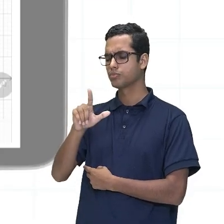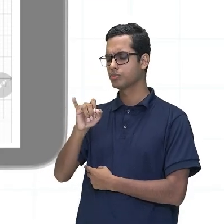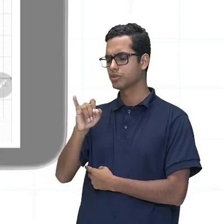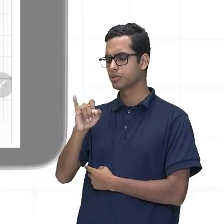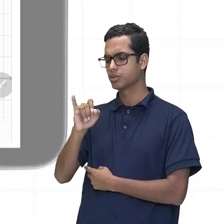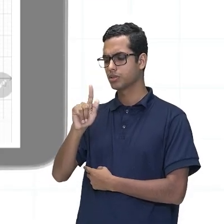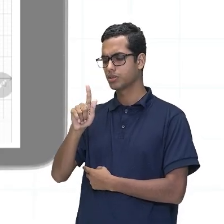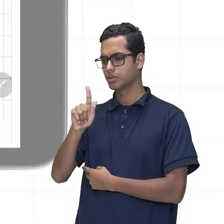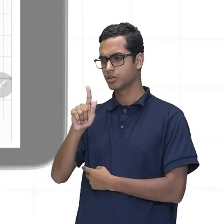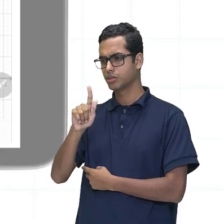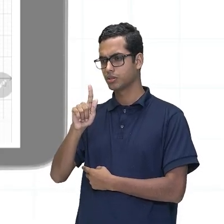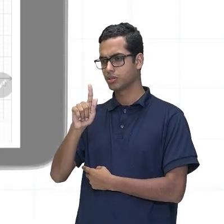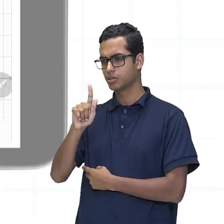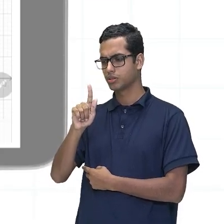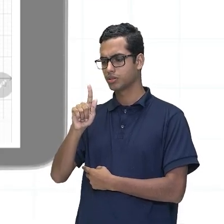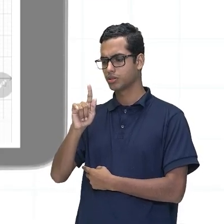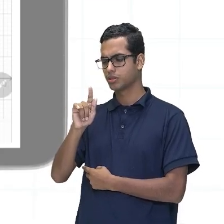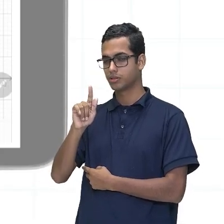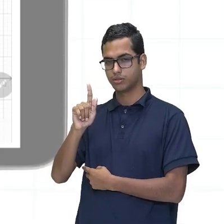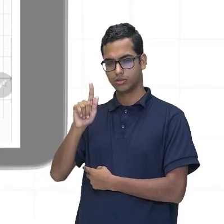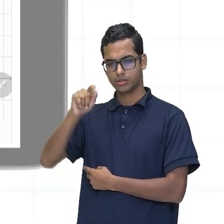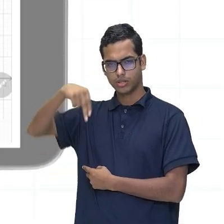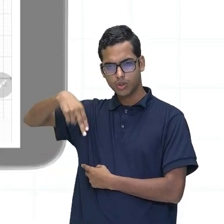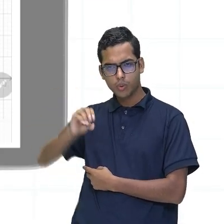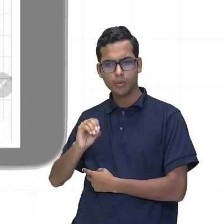B é de